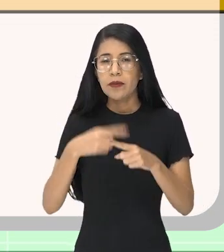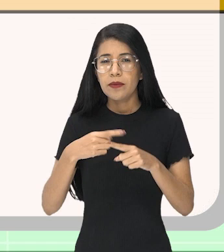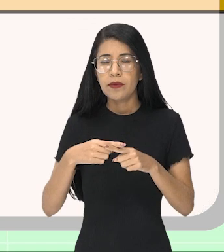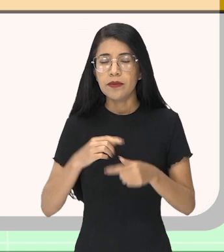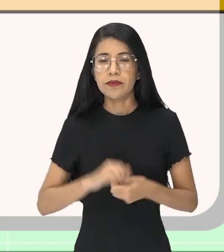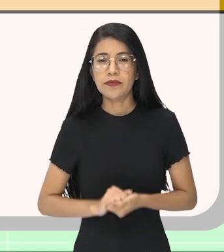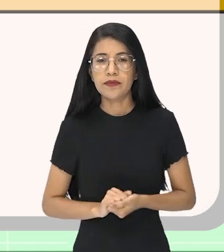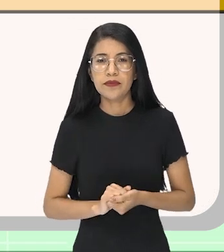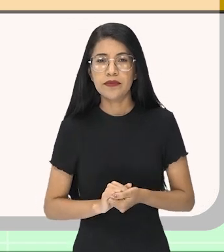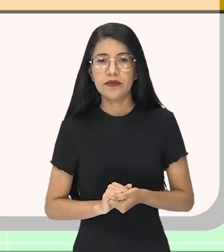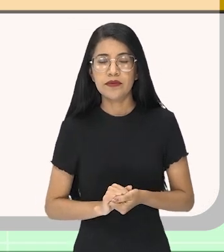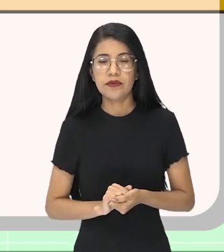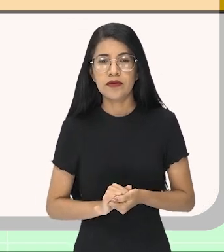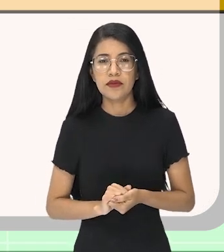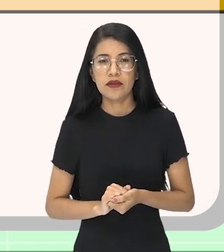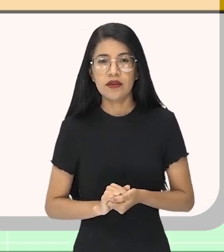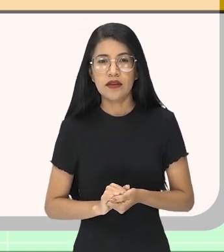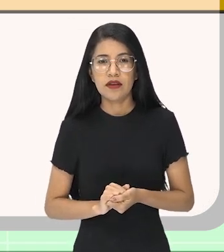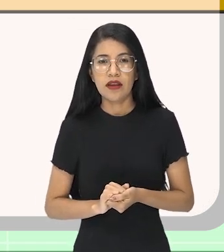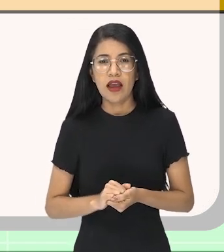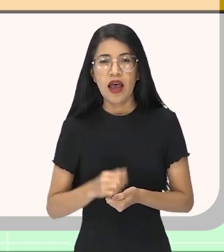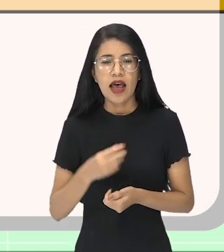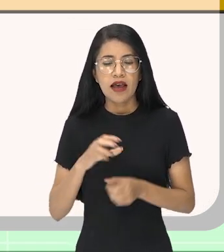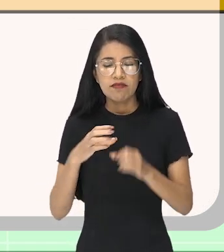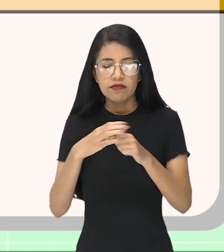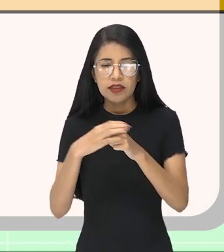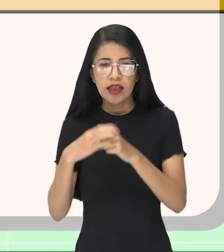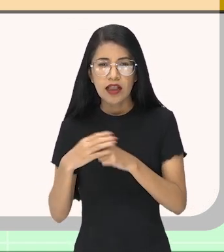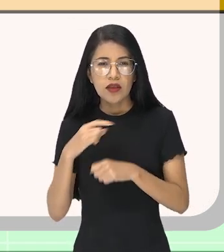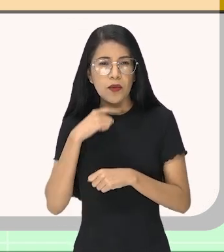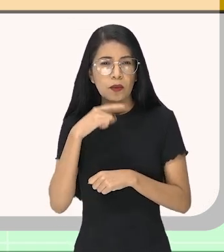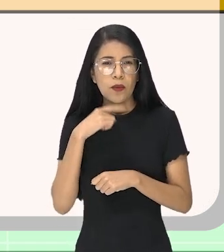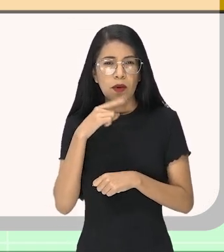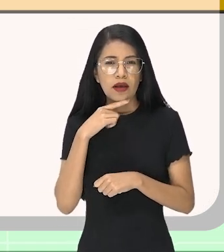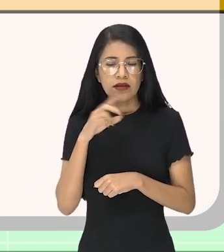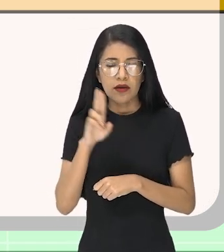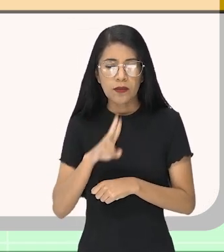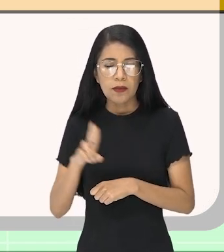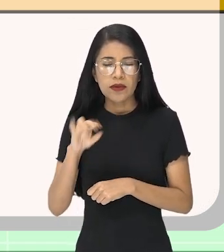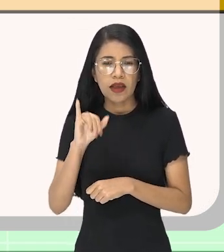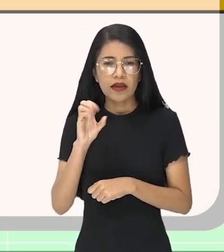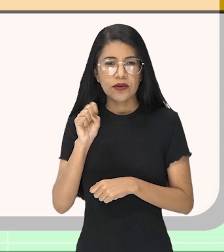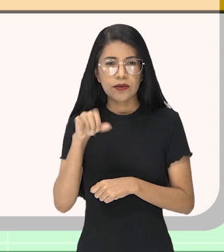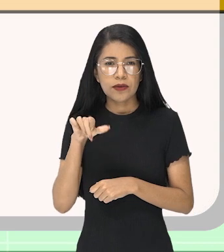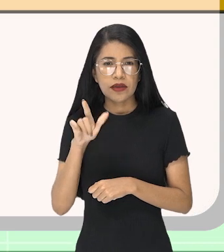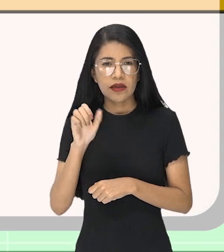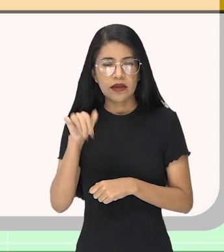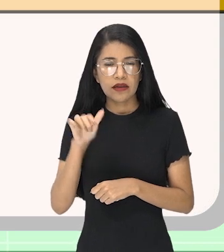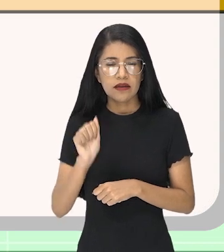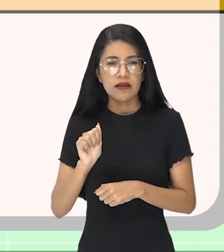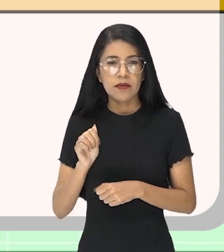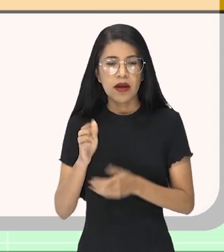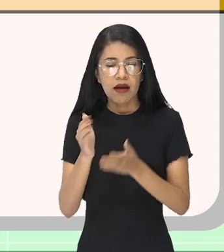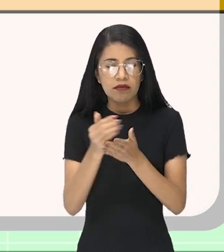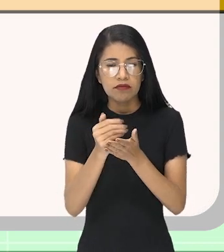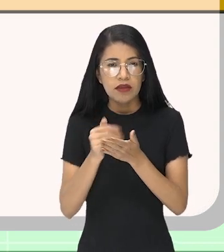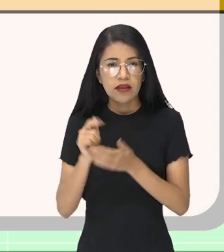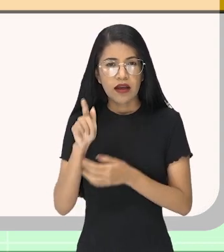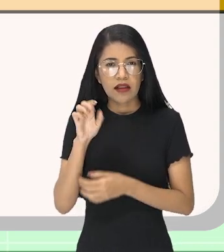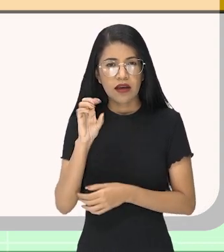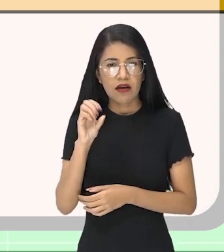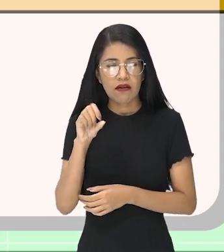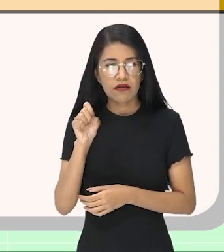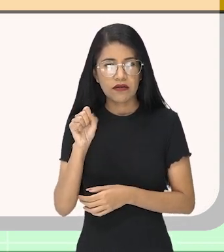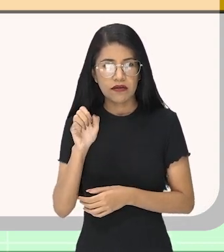pela incapacidade das células de usarem a insulina para a captação da glicose. Isso